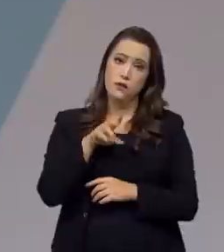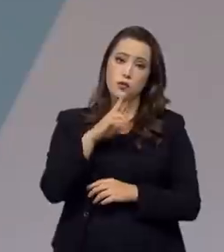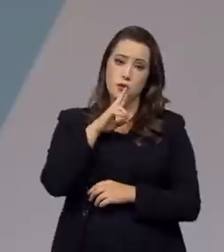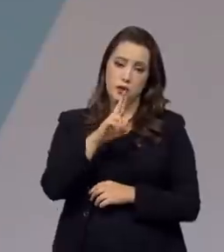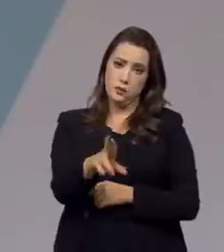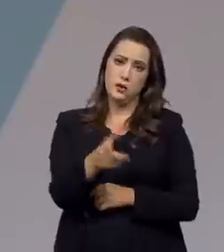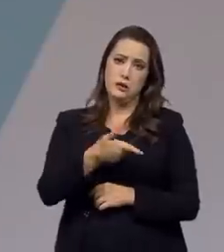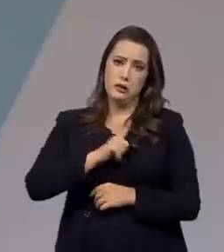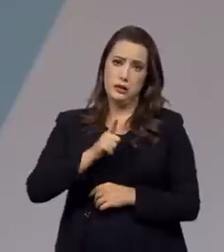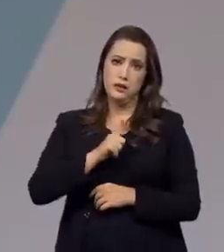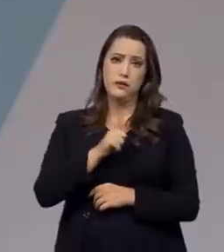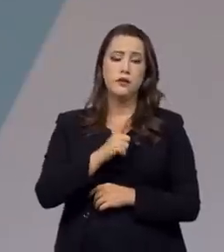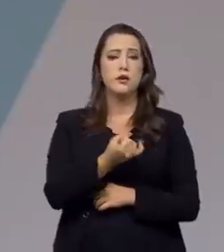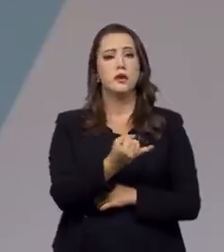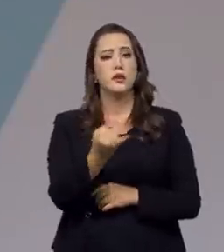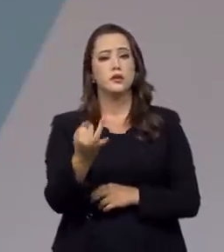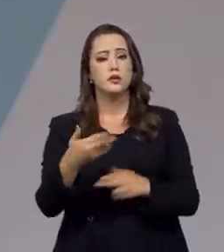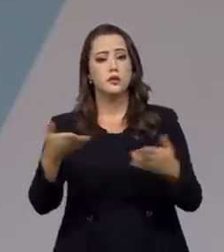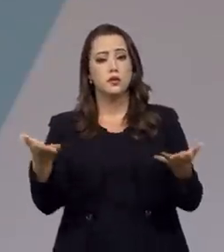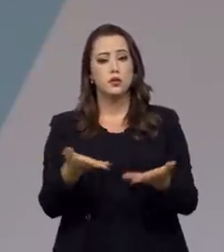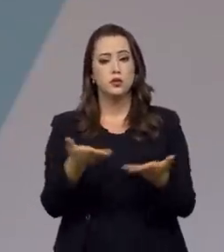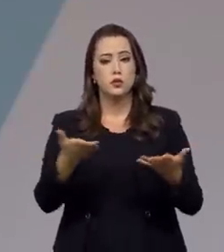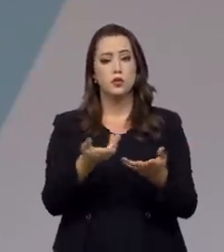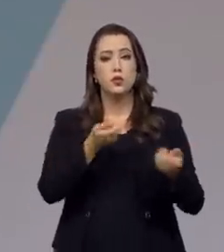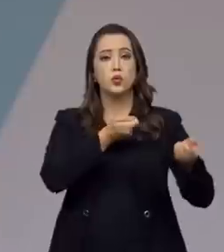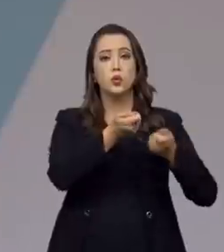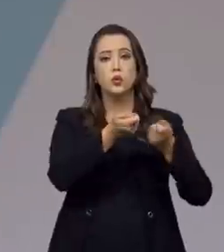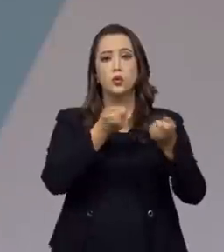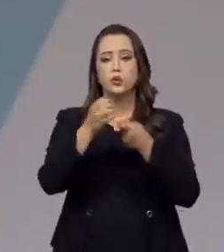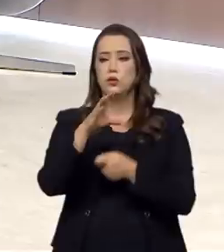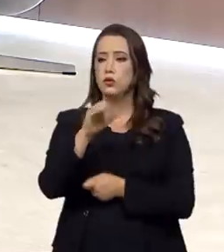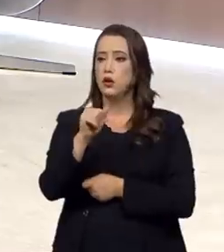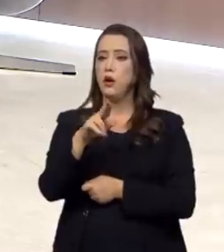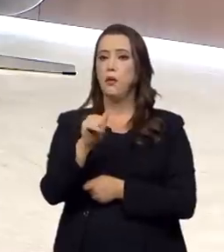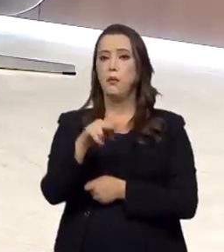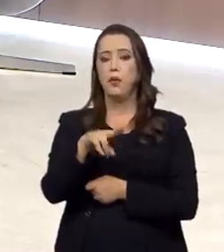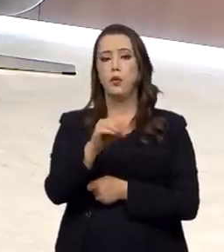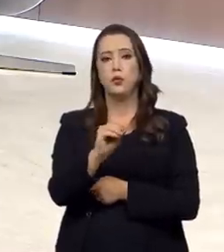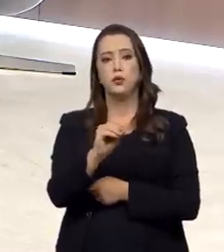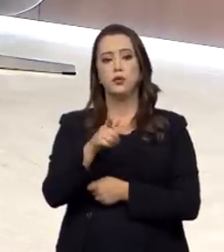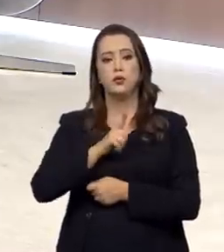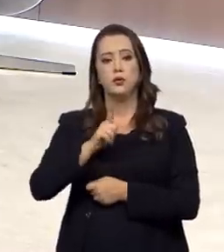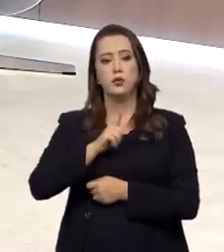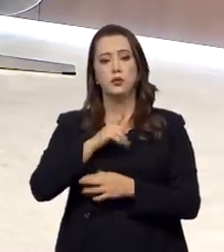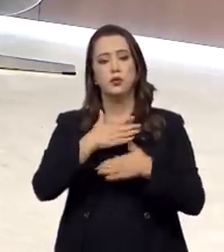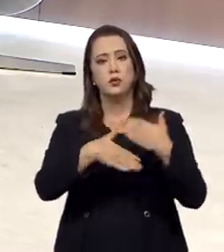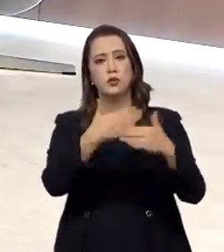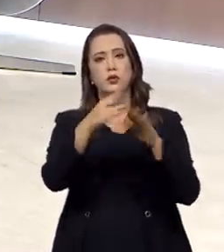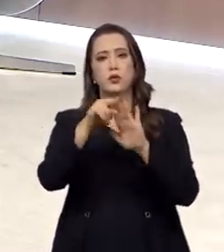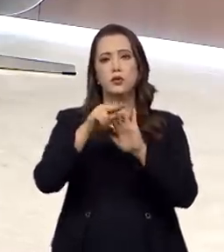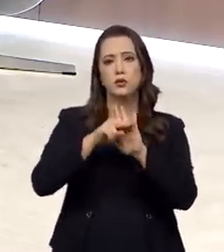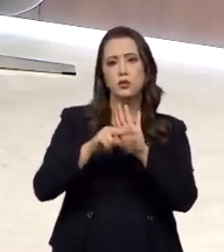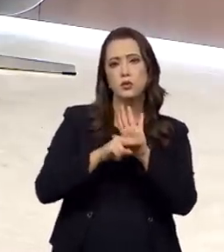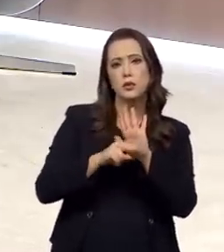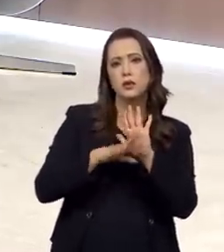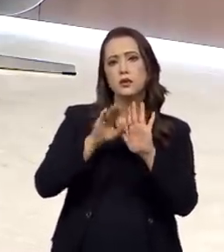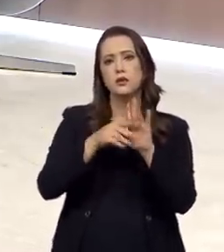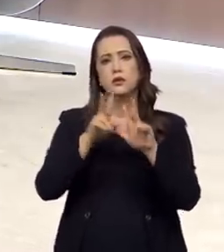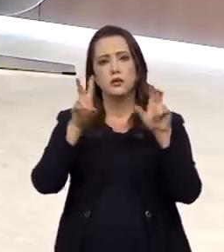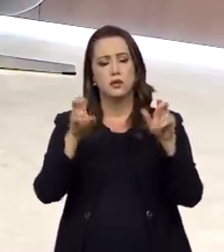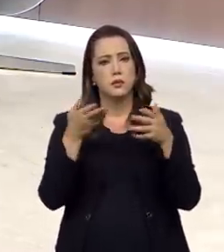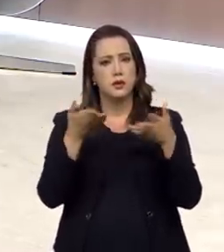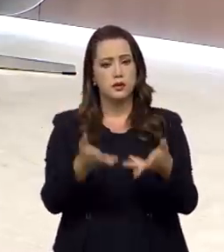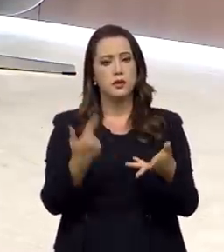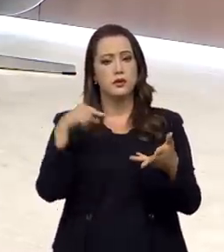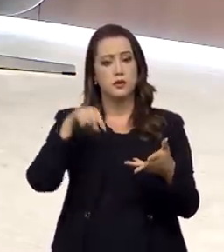É Este mercado mundial mercado internacional regulado de carbono que ainda vai ser regulamentado a gente vai falar um